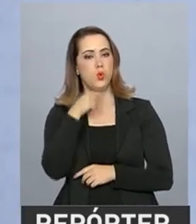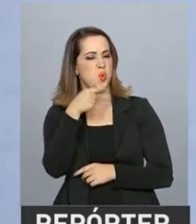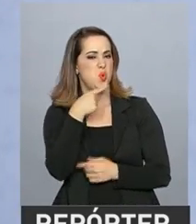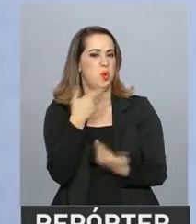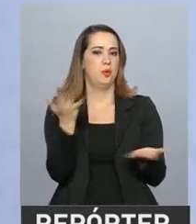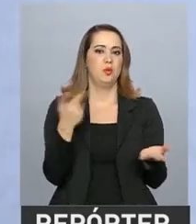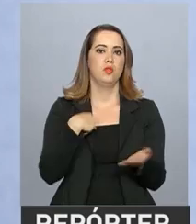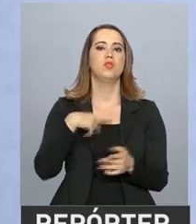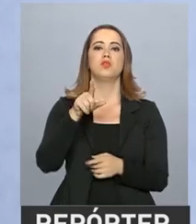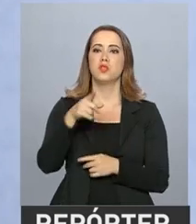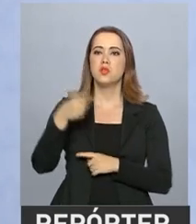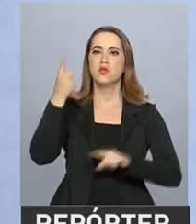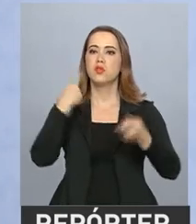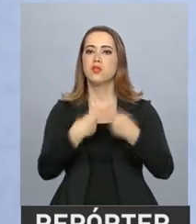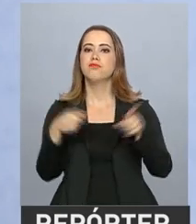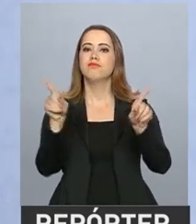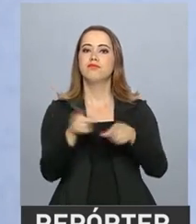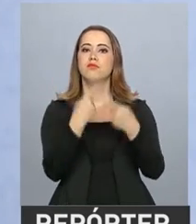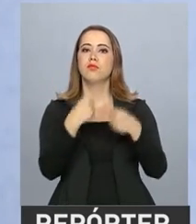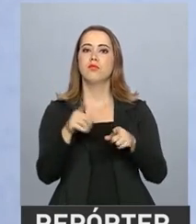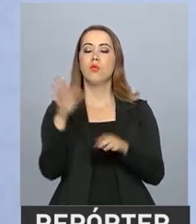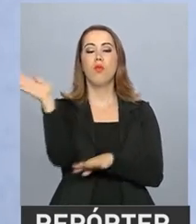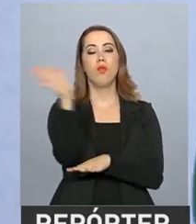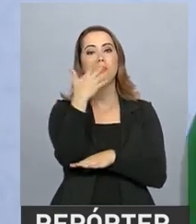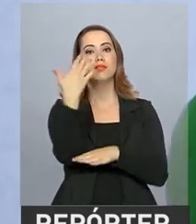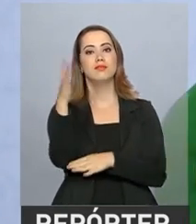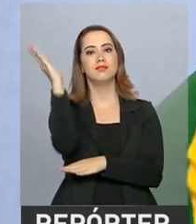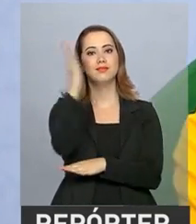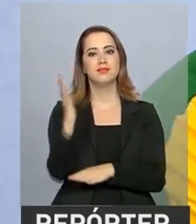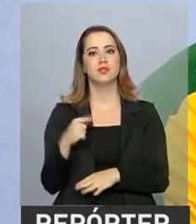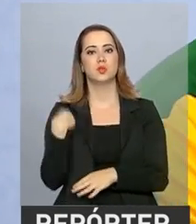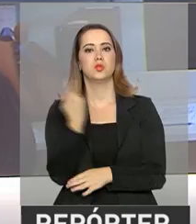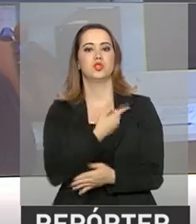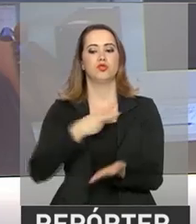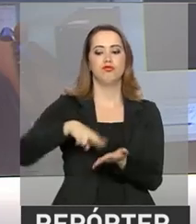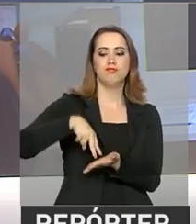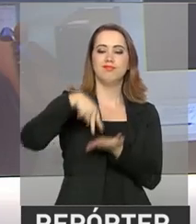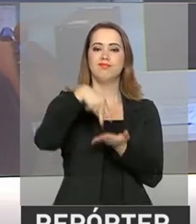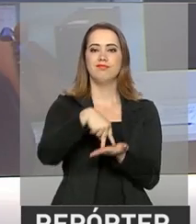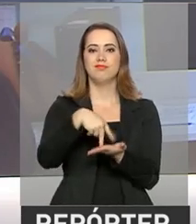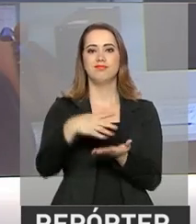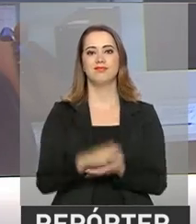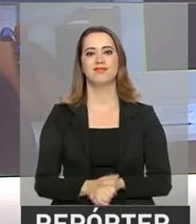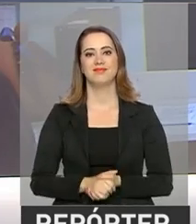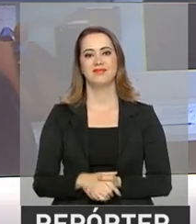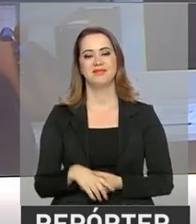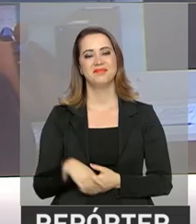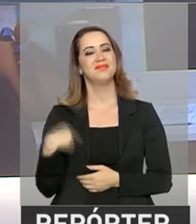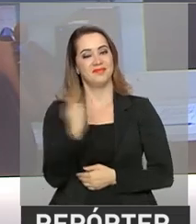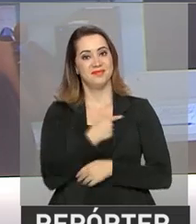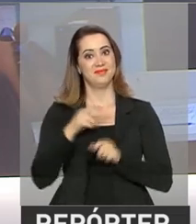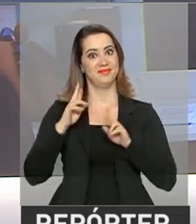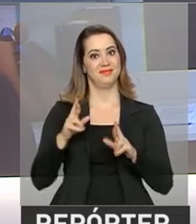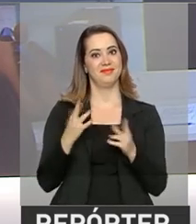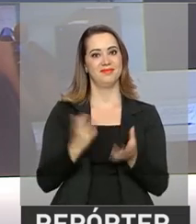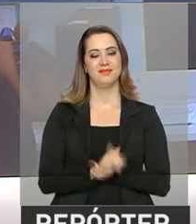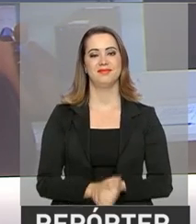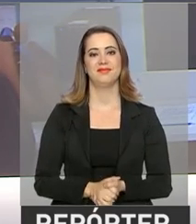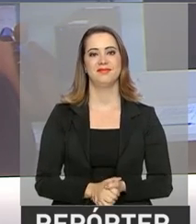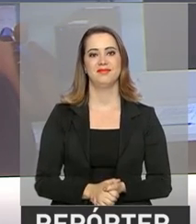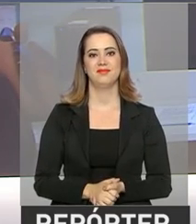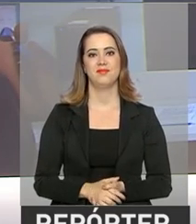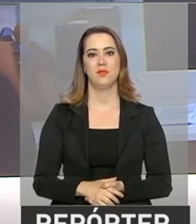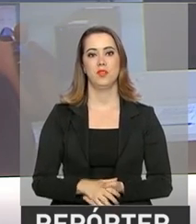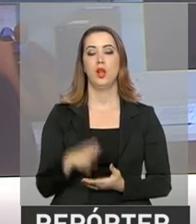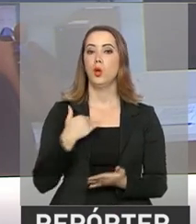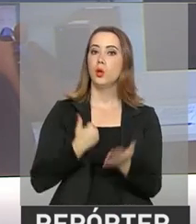estar escutando o hino nacional todo dia com a gente no lugar mais alto do pódio é o que todos esperamos a permanência